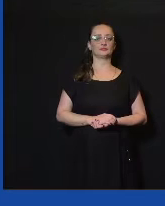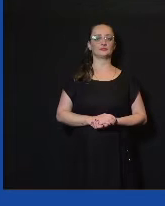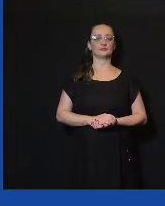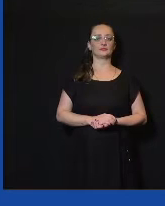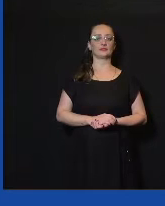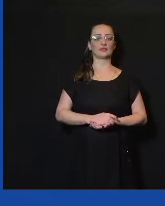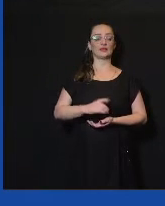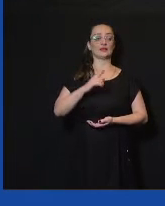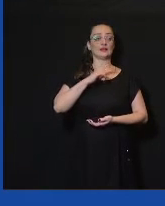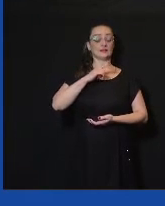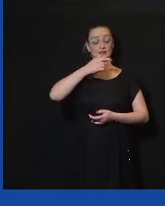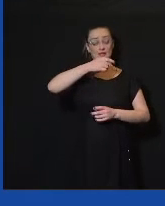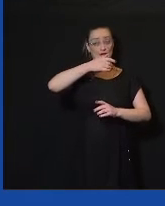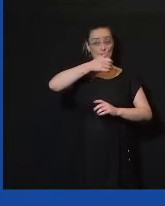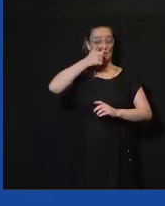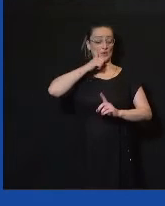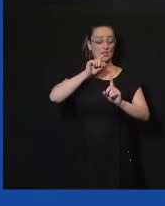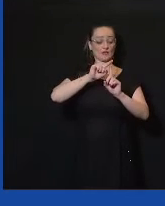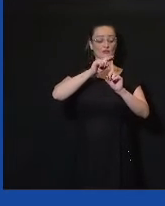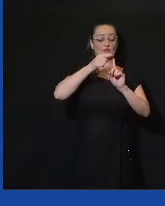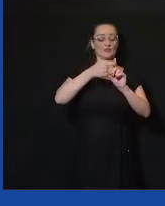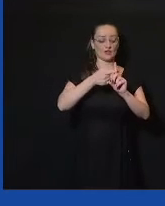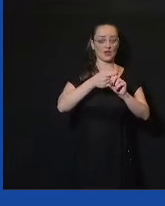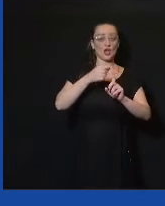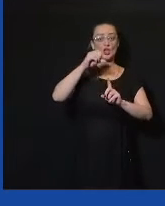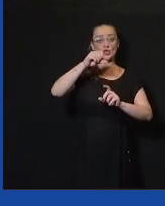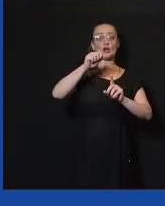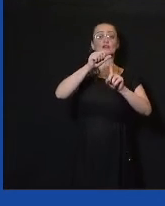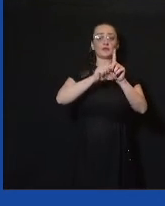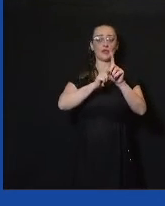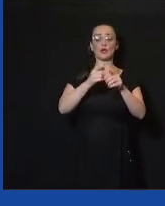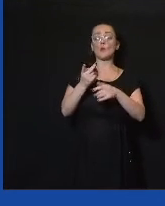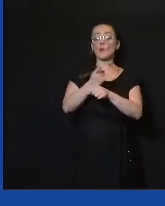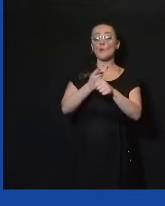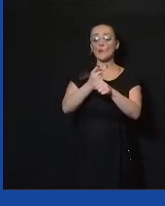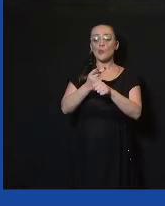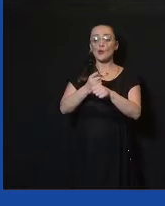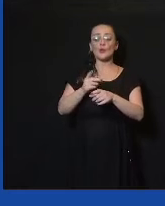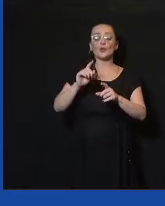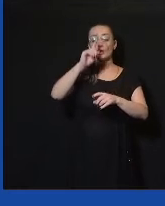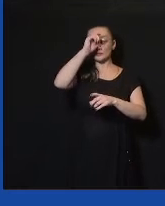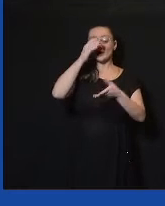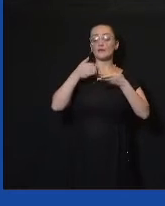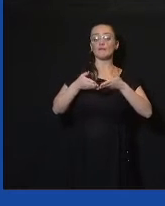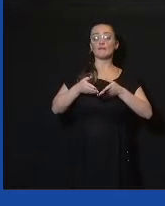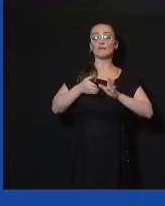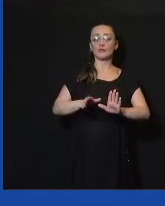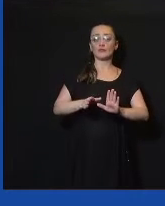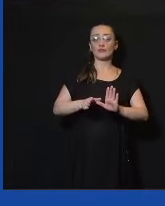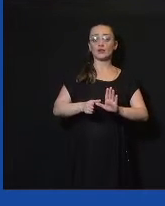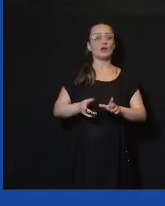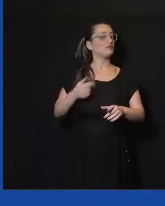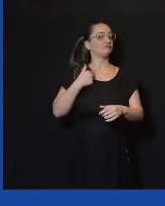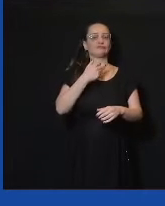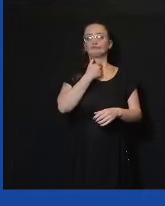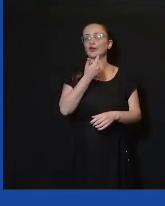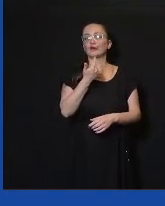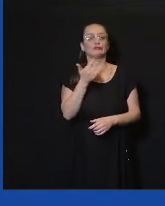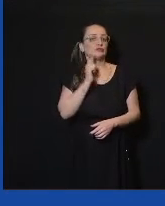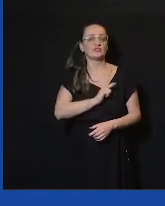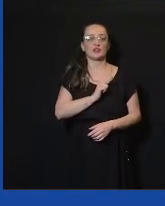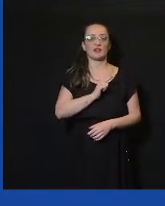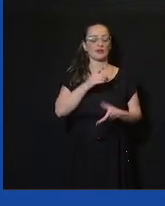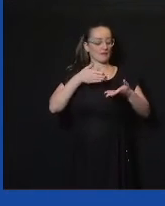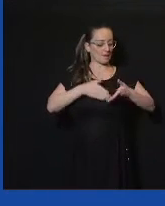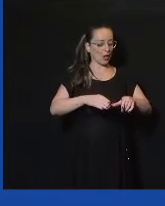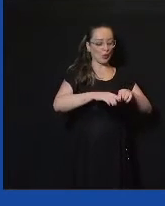uma gestante que faz o pré-natal durante 9 meses, ela vai procurar um hospital público, ela não consegue vaga, ela acaba parindo no corredor, no